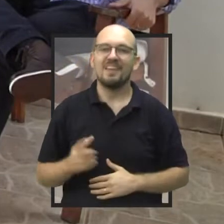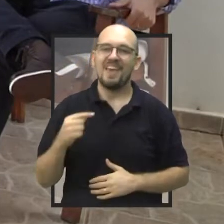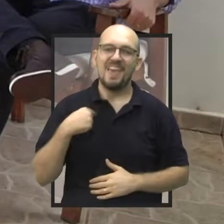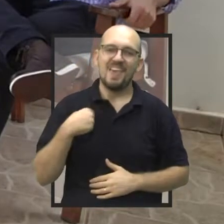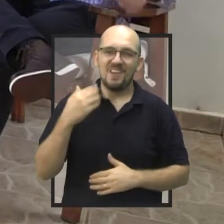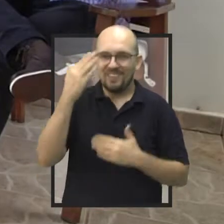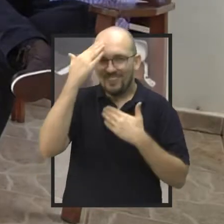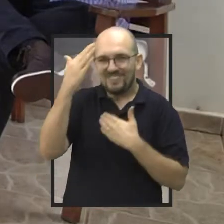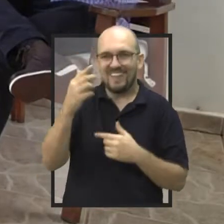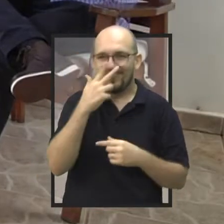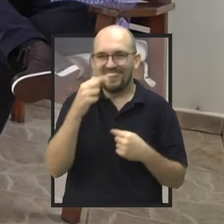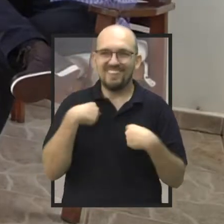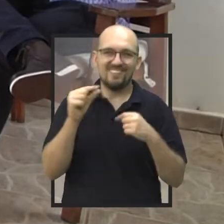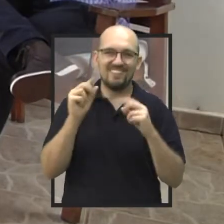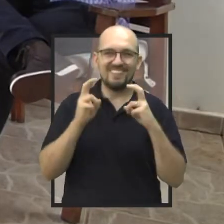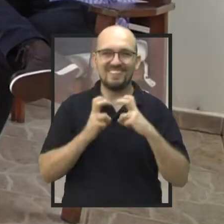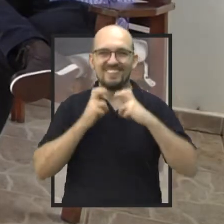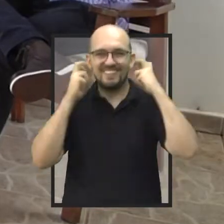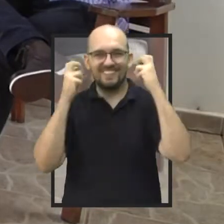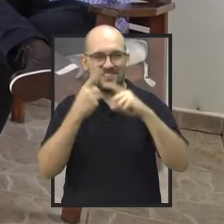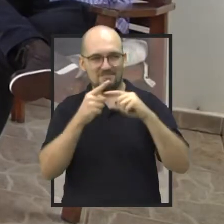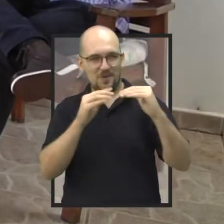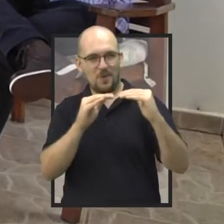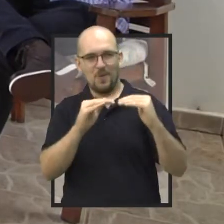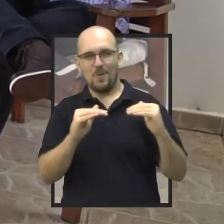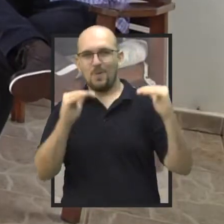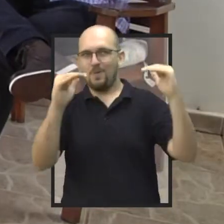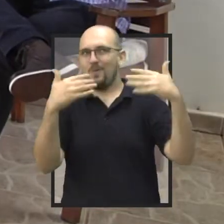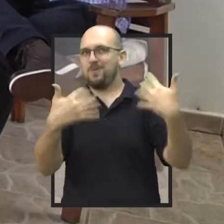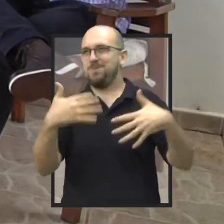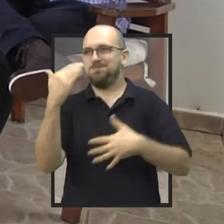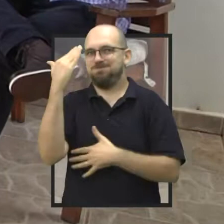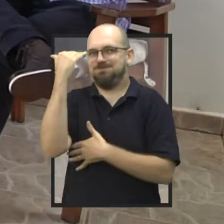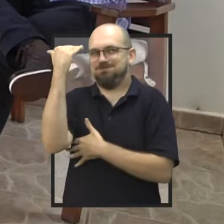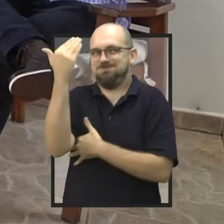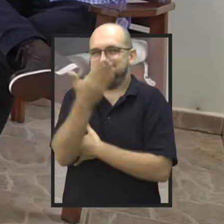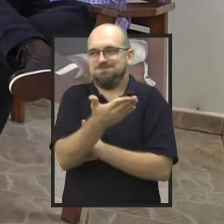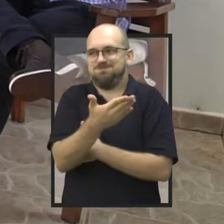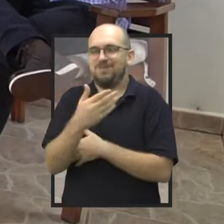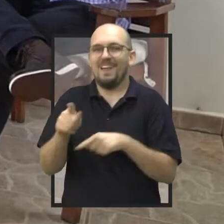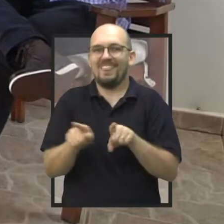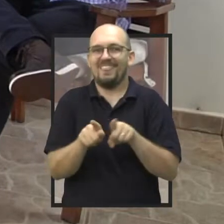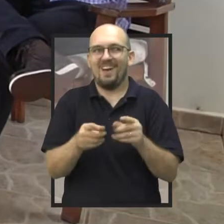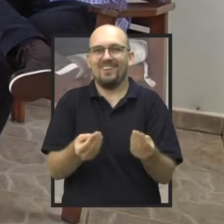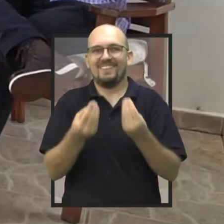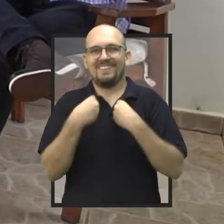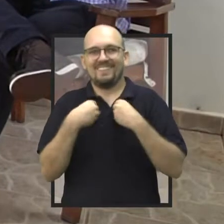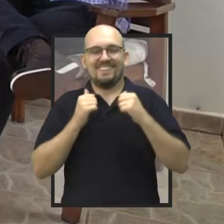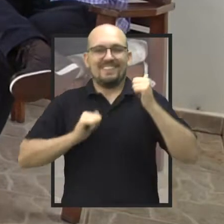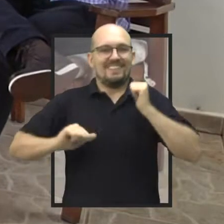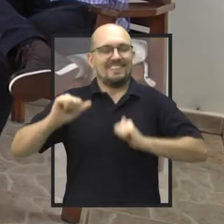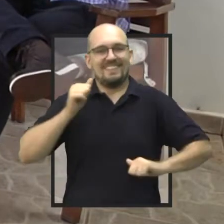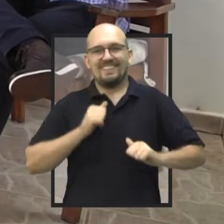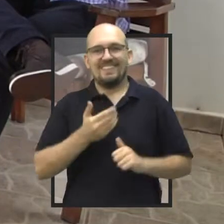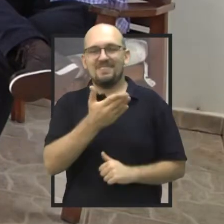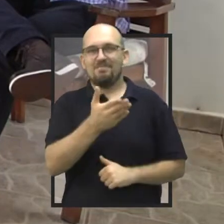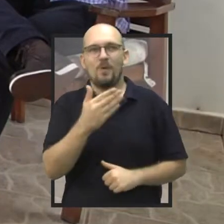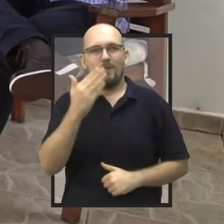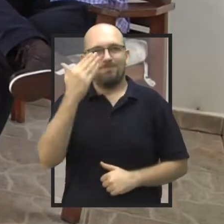até intimidado, né, de estar entrevistando uma sumidade, porque eu considero o senhor, de fato, uma sumidade